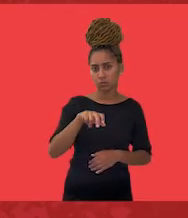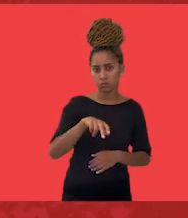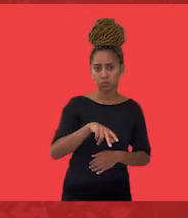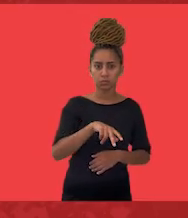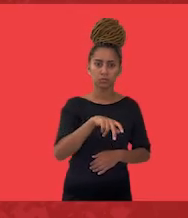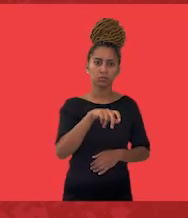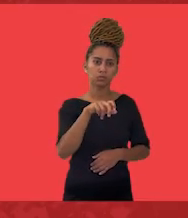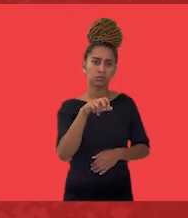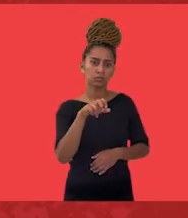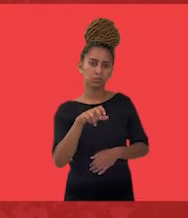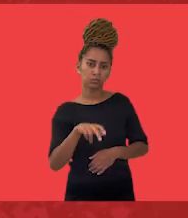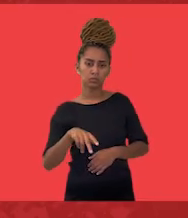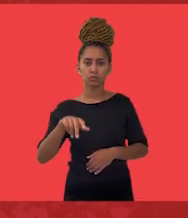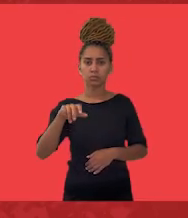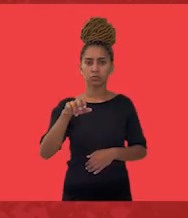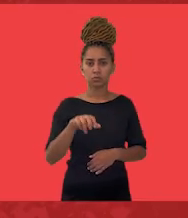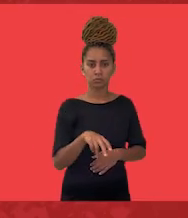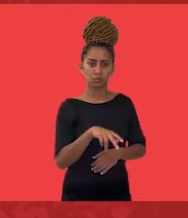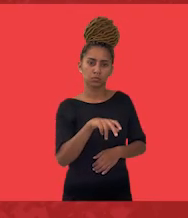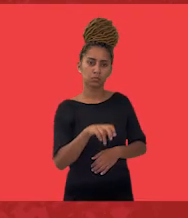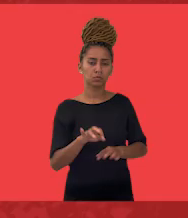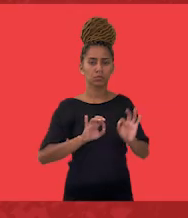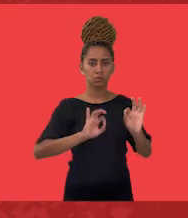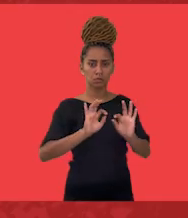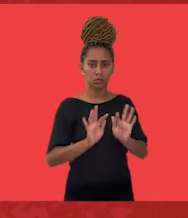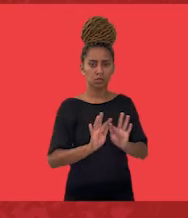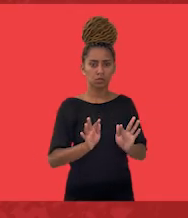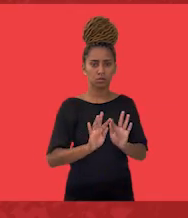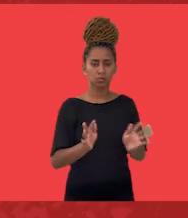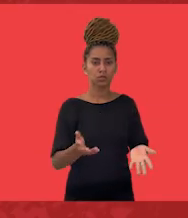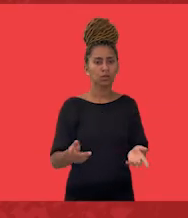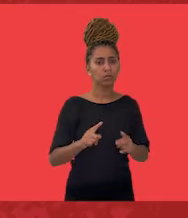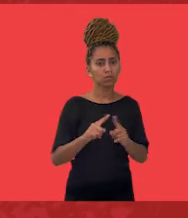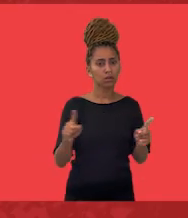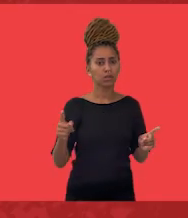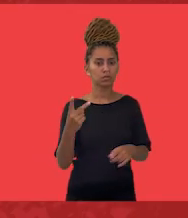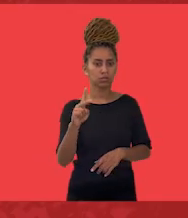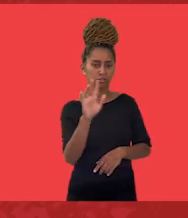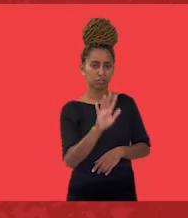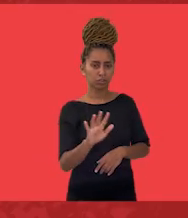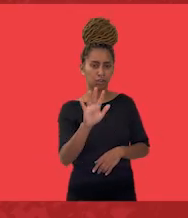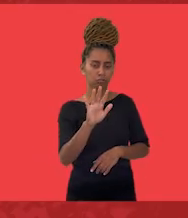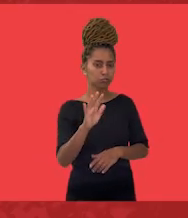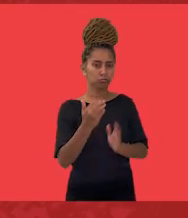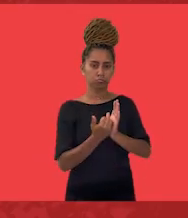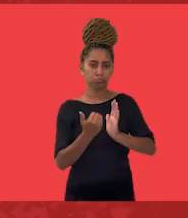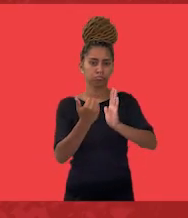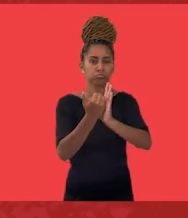meus pelos. Minha autoficção. Meu